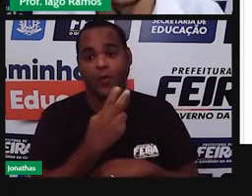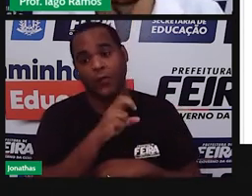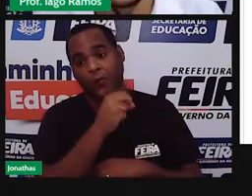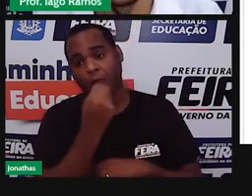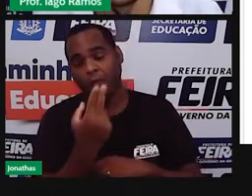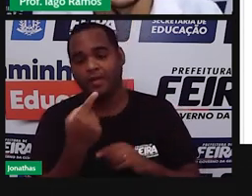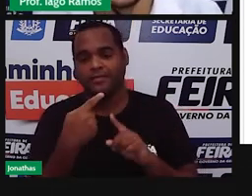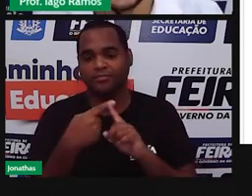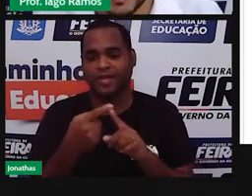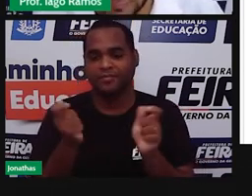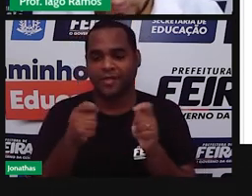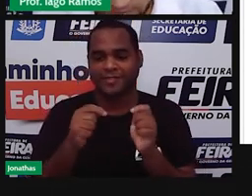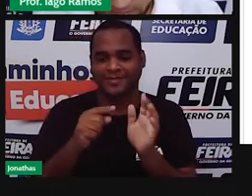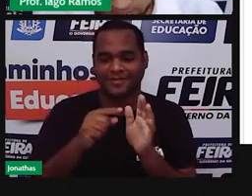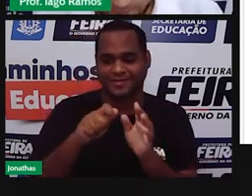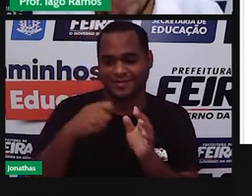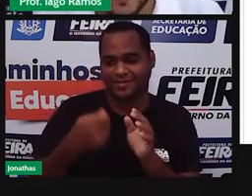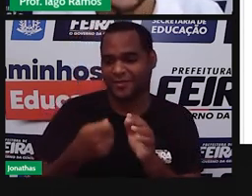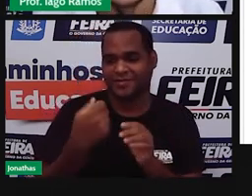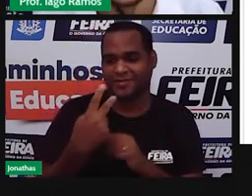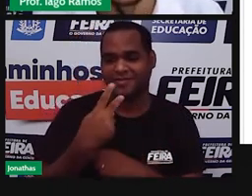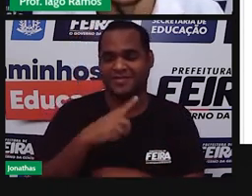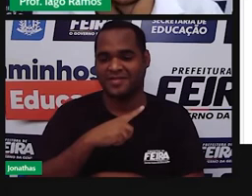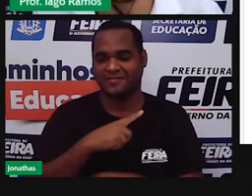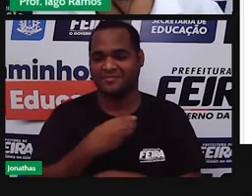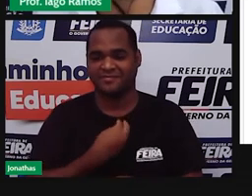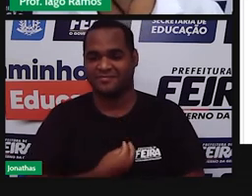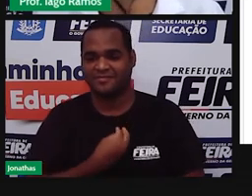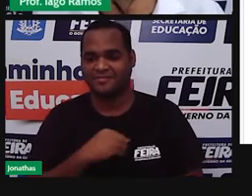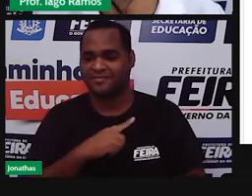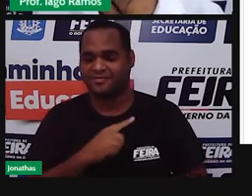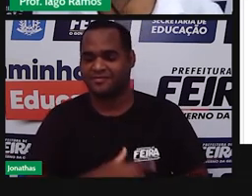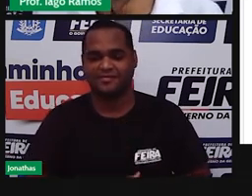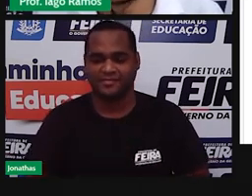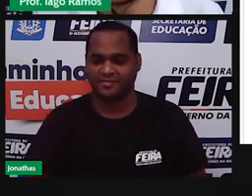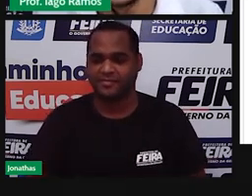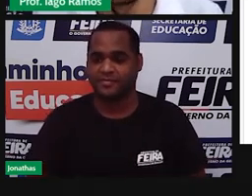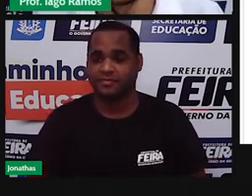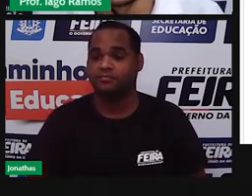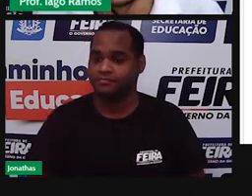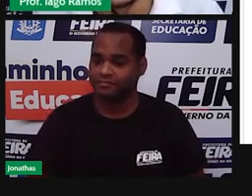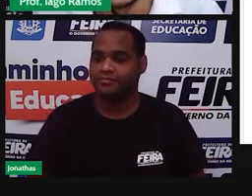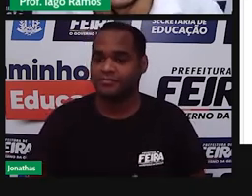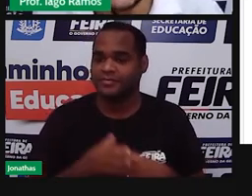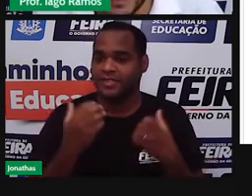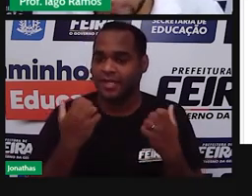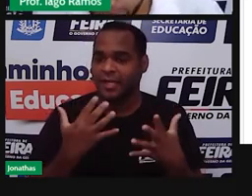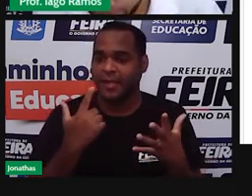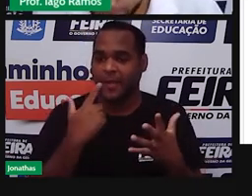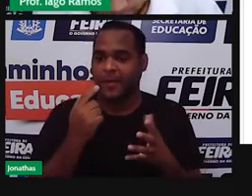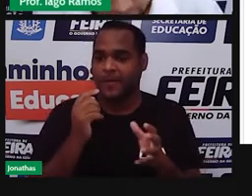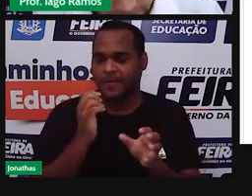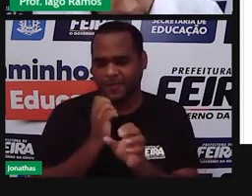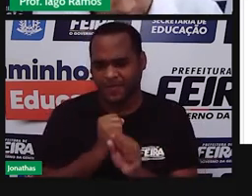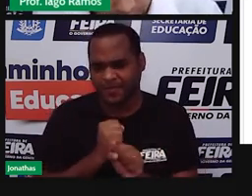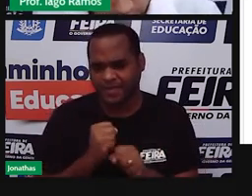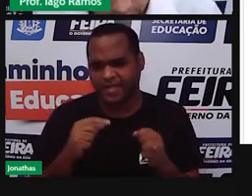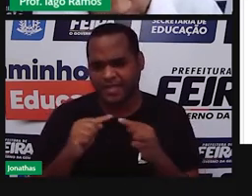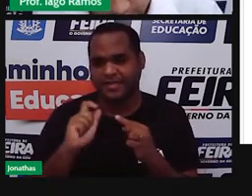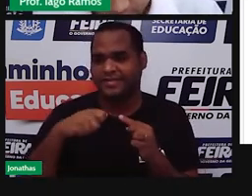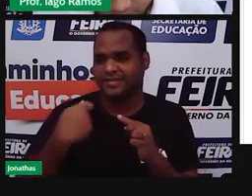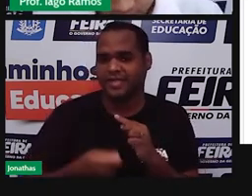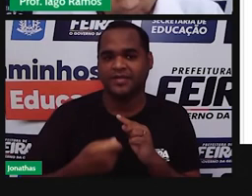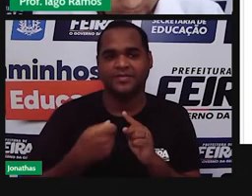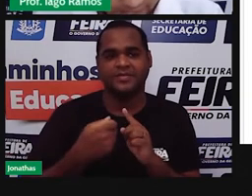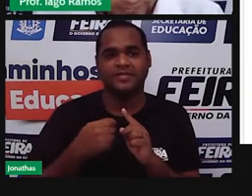Ou pode ser apenas 2, tá? Lembre-se que o número, quando não tem sinal, ele é